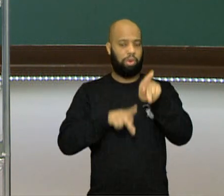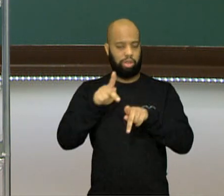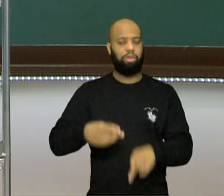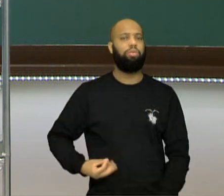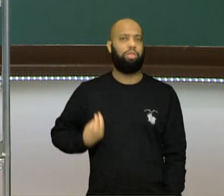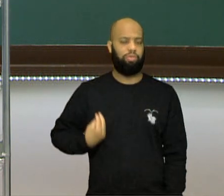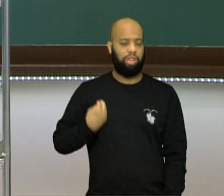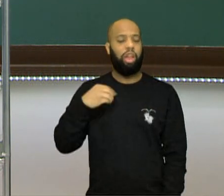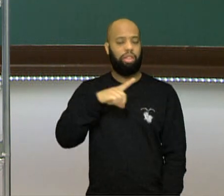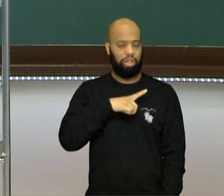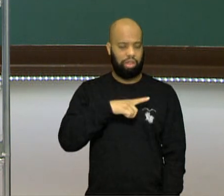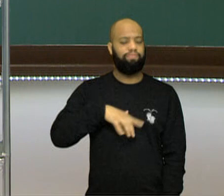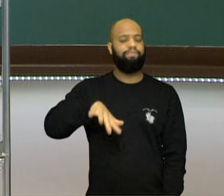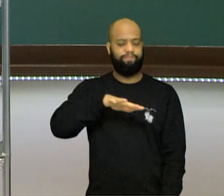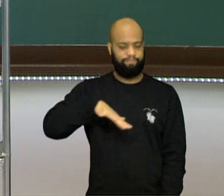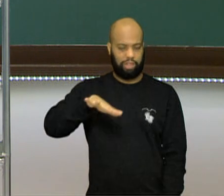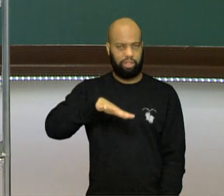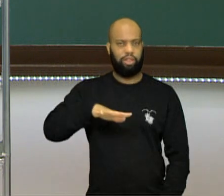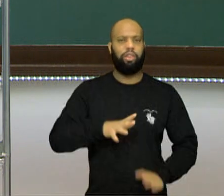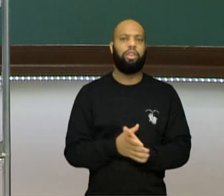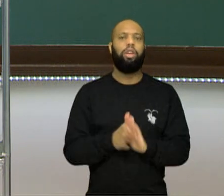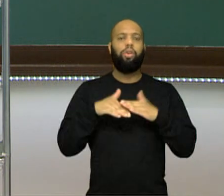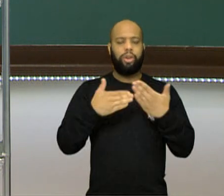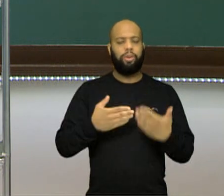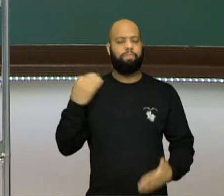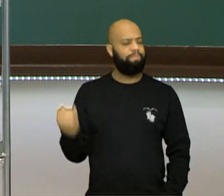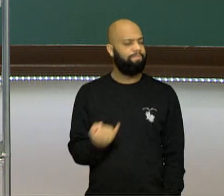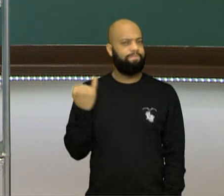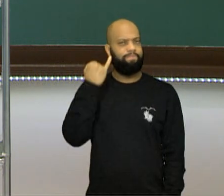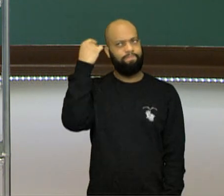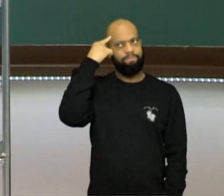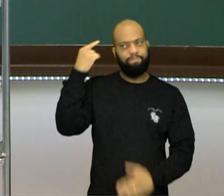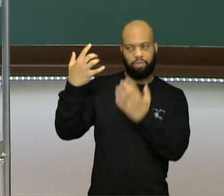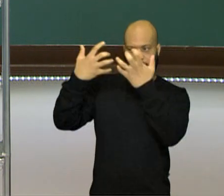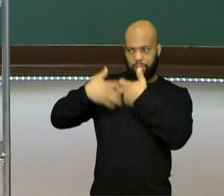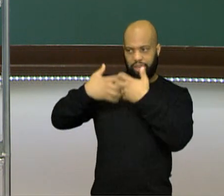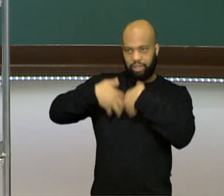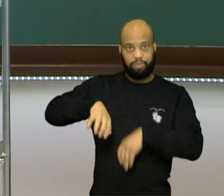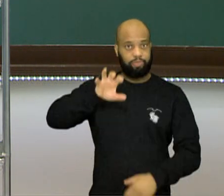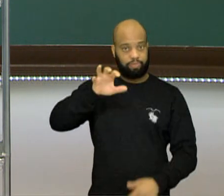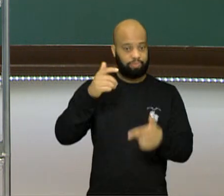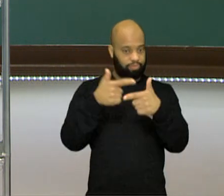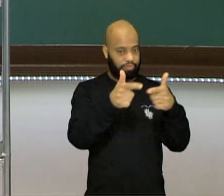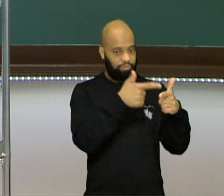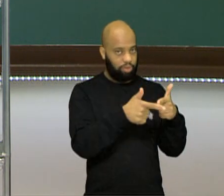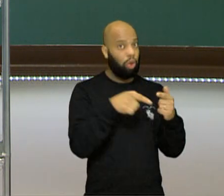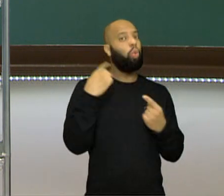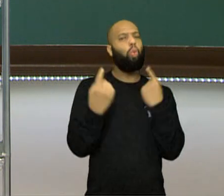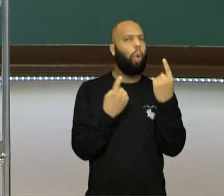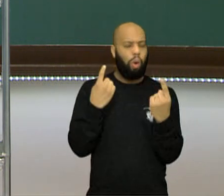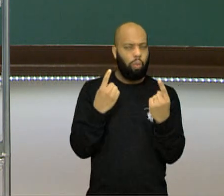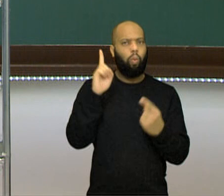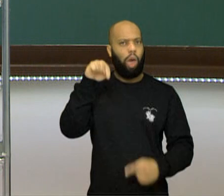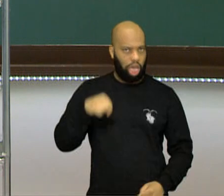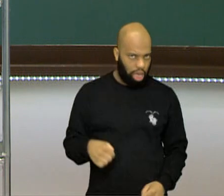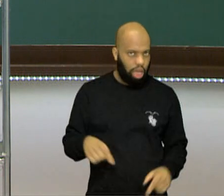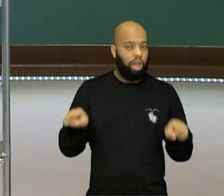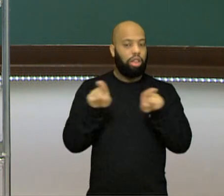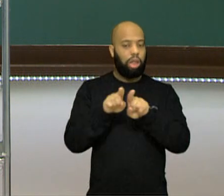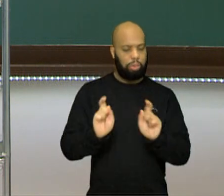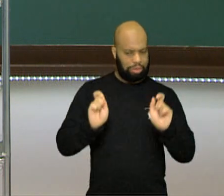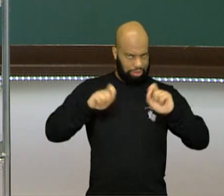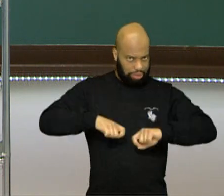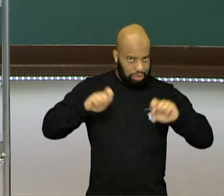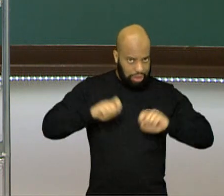áreas urbanas. Então é extremamente importante a gente pensar nesses problemas, quais são eles e como é